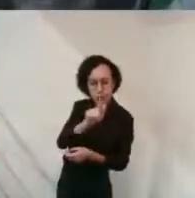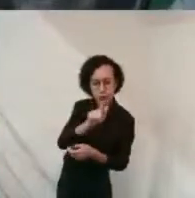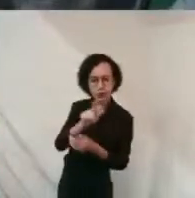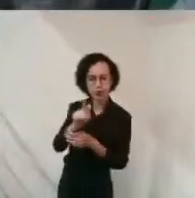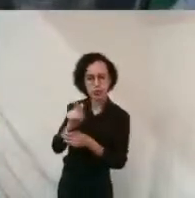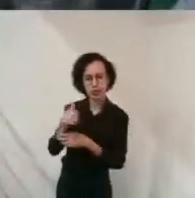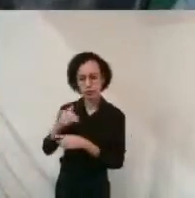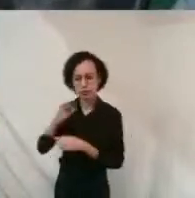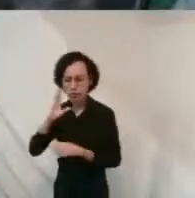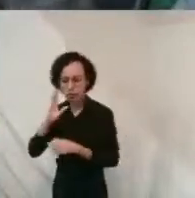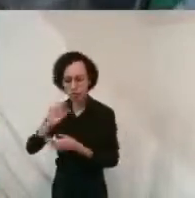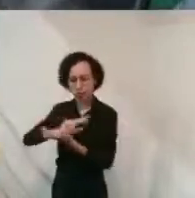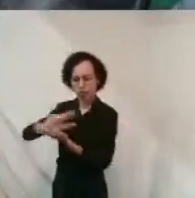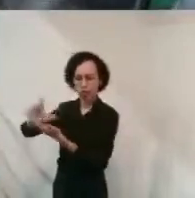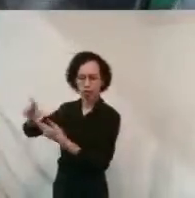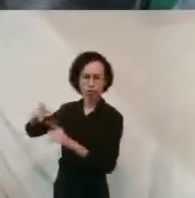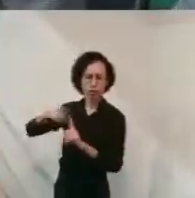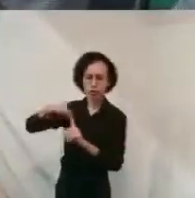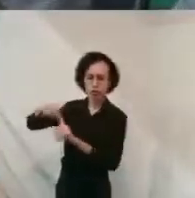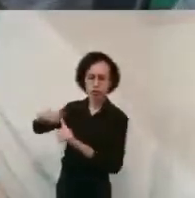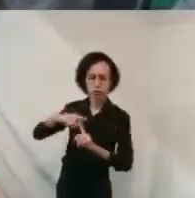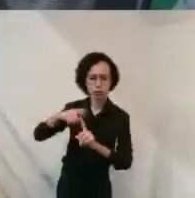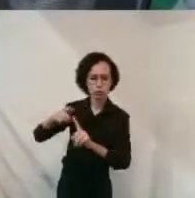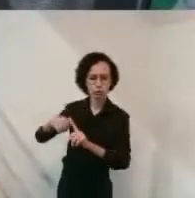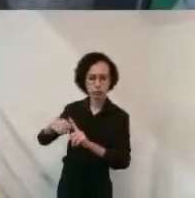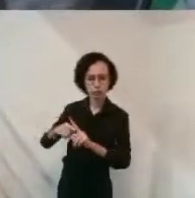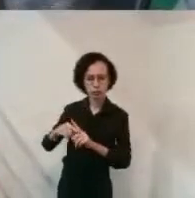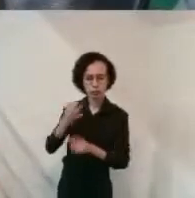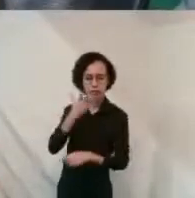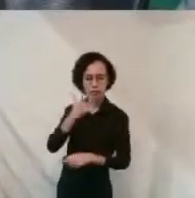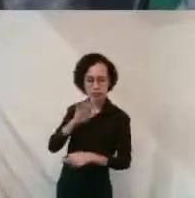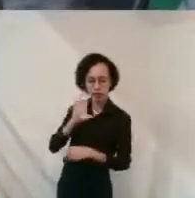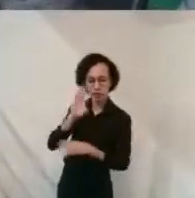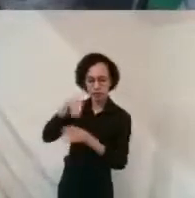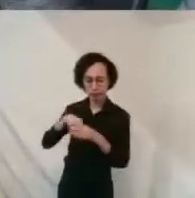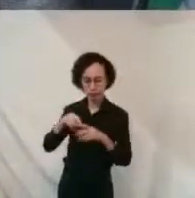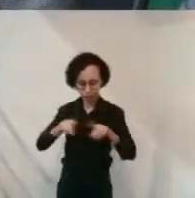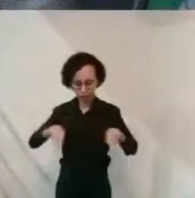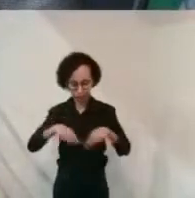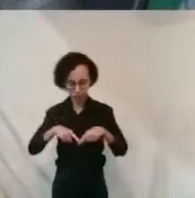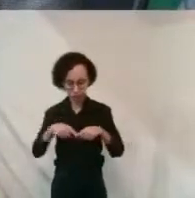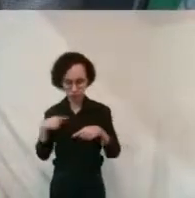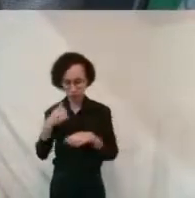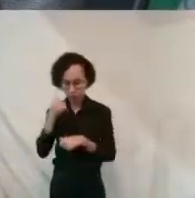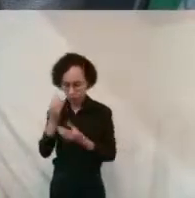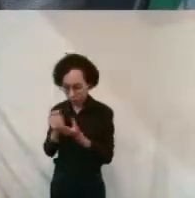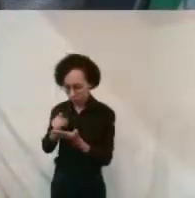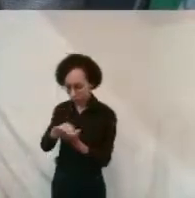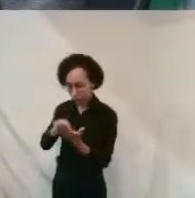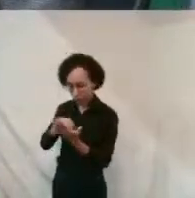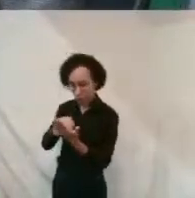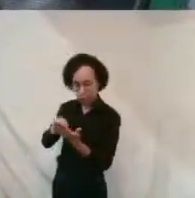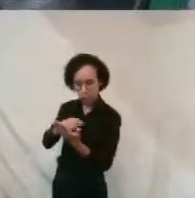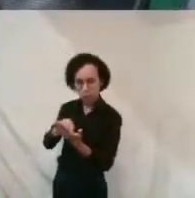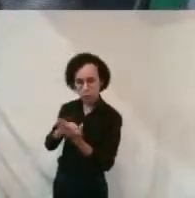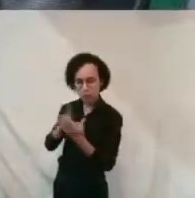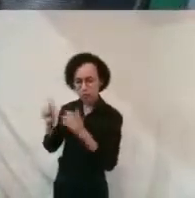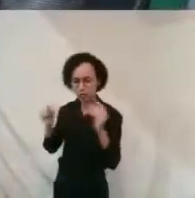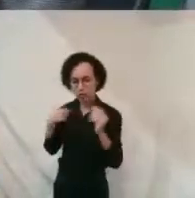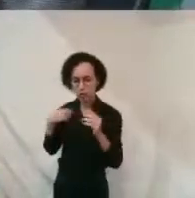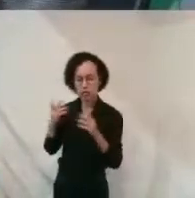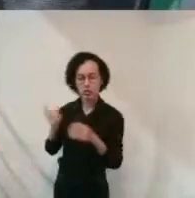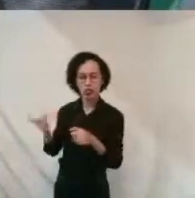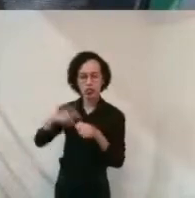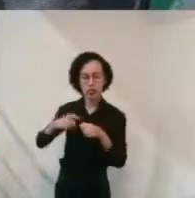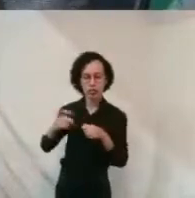20... iPad, a criança está ali na sala no século XXI, dependendo onde ele mora, ele sai, ele entra num túnel do tempo e